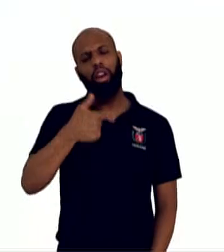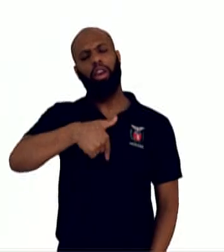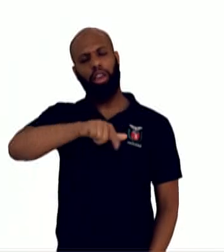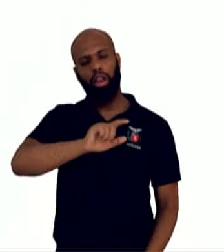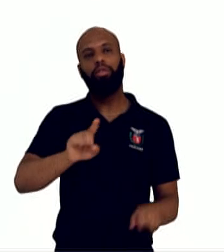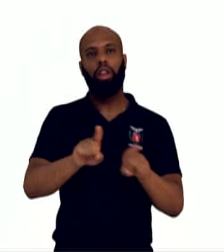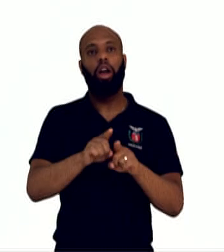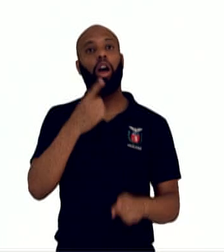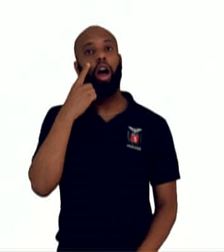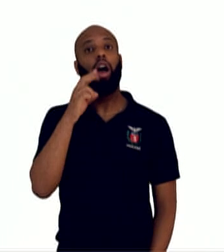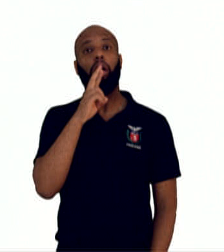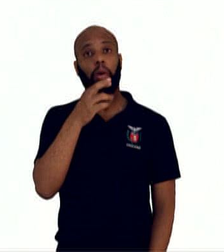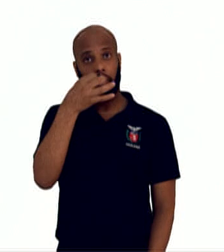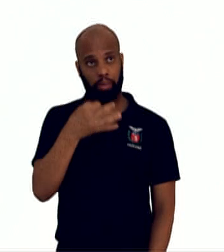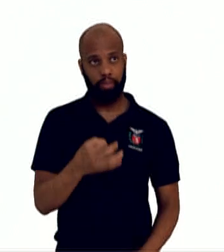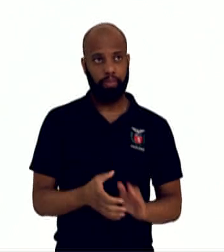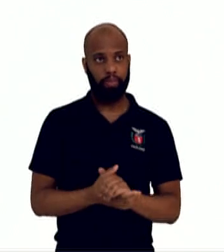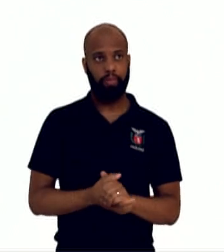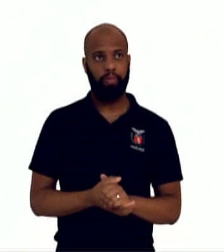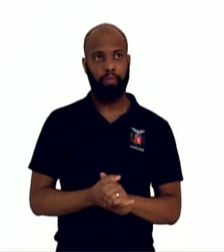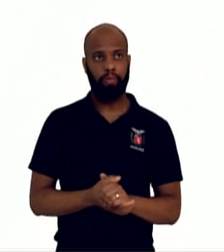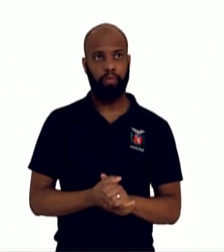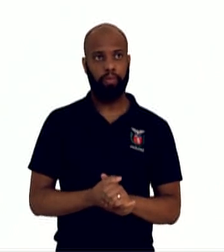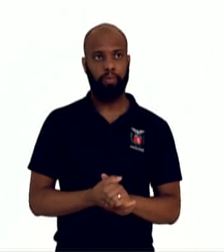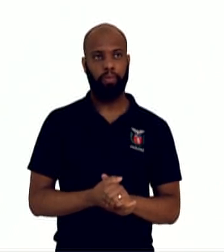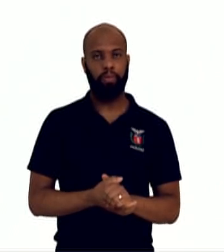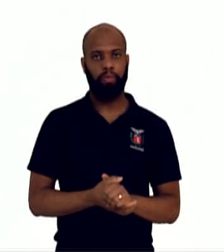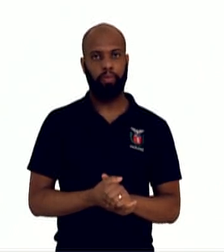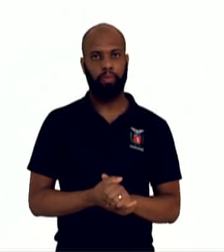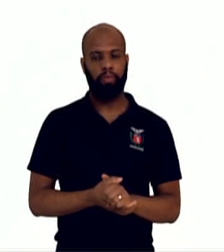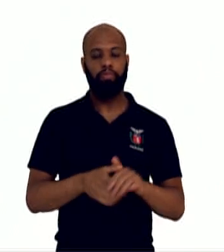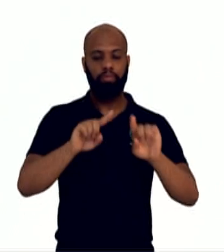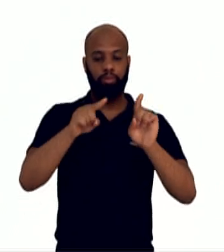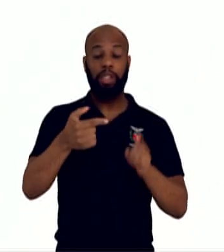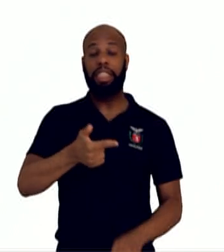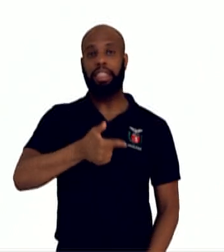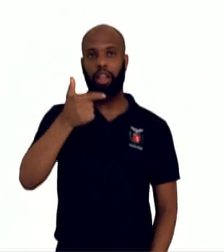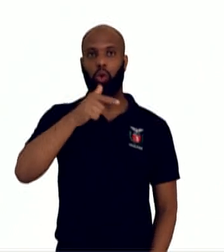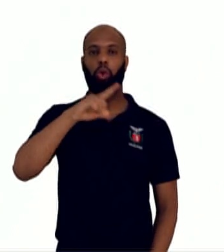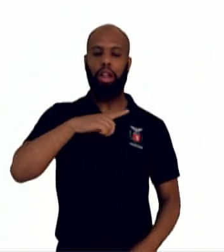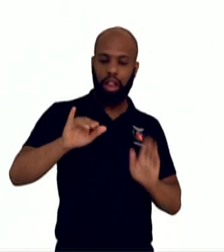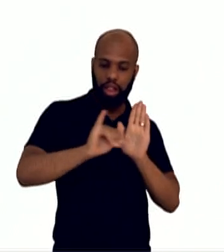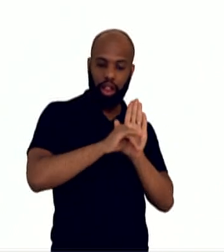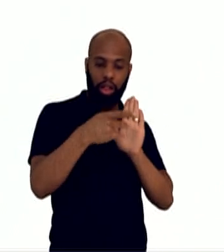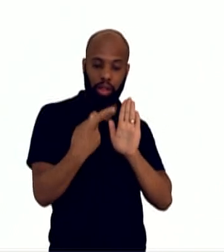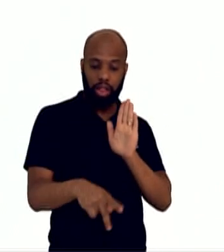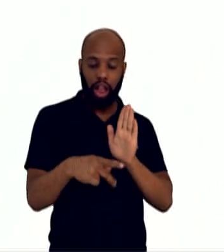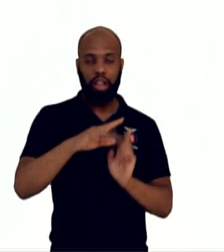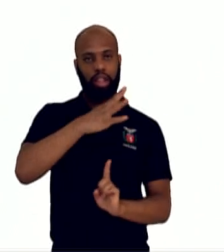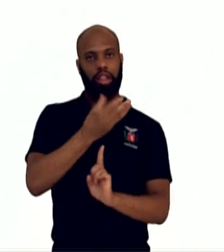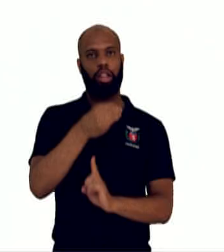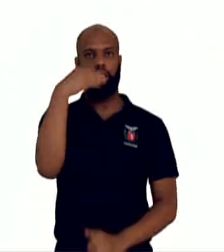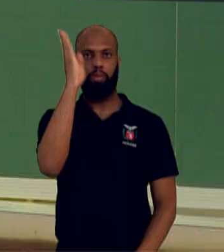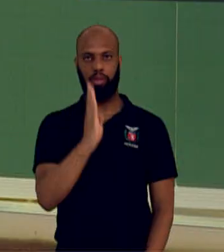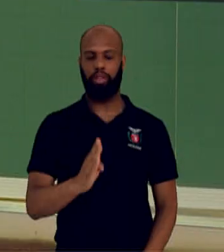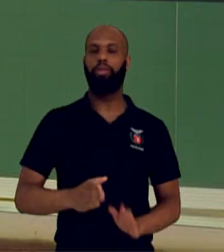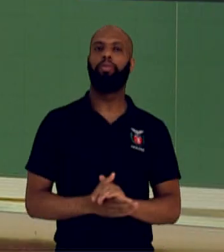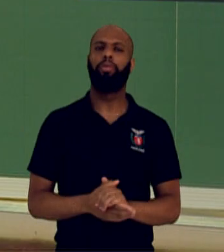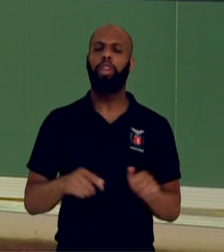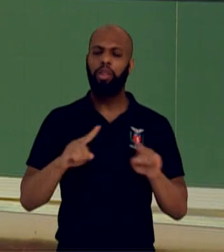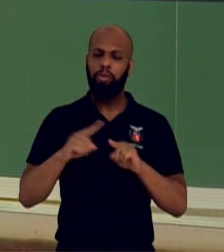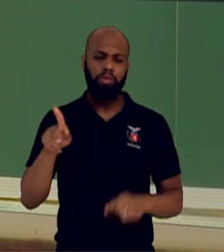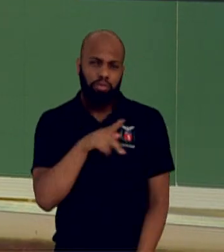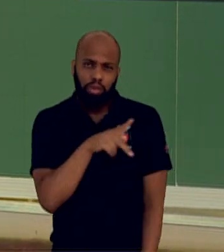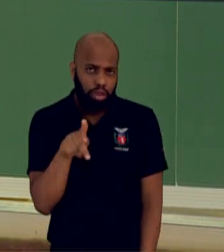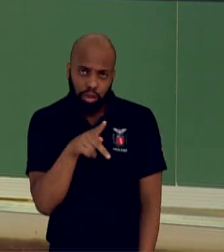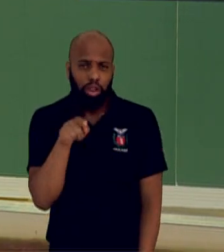né? Vamos ver qual é a resposta certa? A primeira alternativa ou a segunda? Trazer autenticidade à arte brasileira. Daí você fala assim, mas